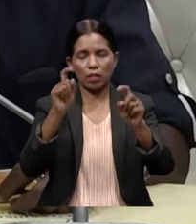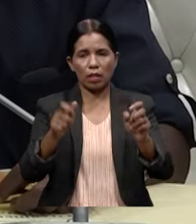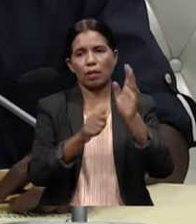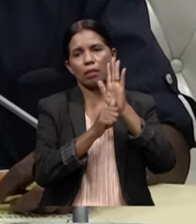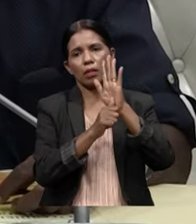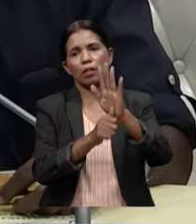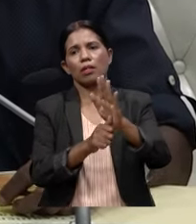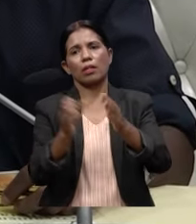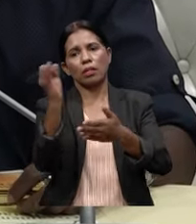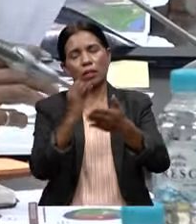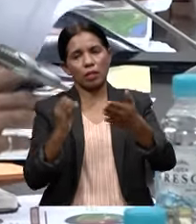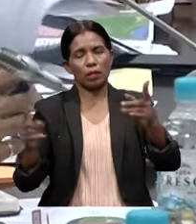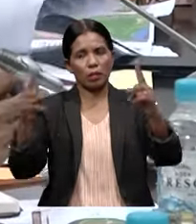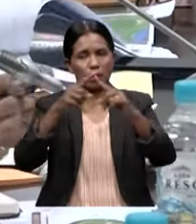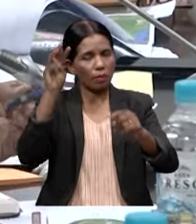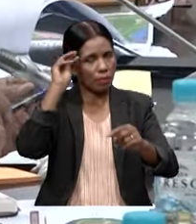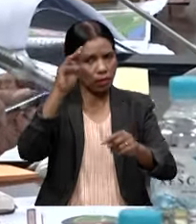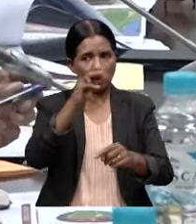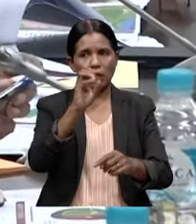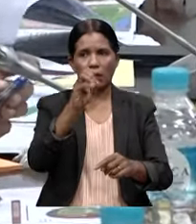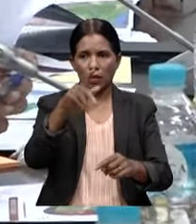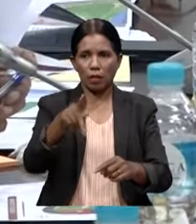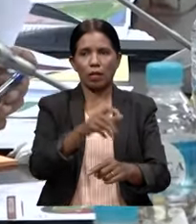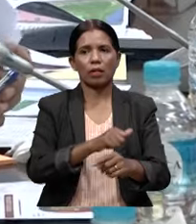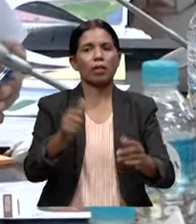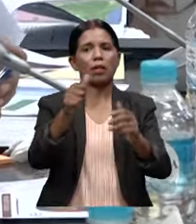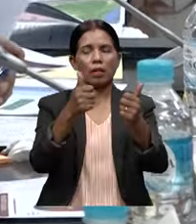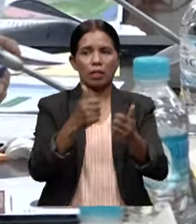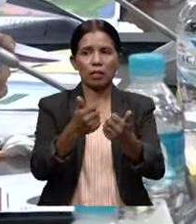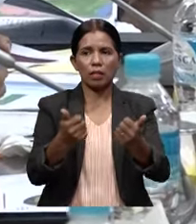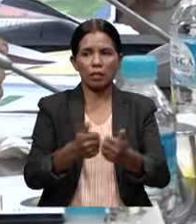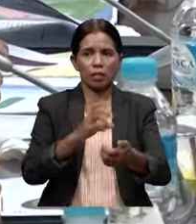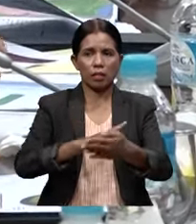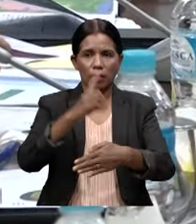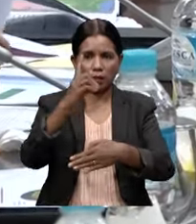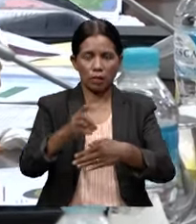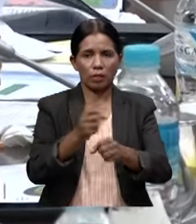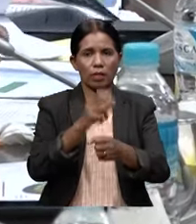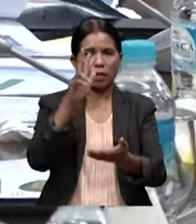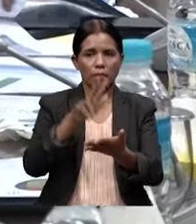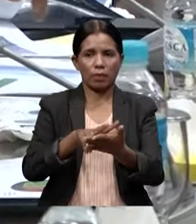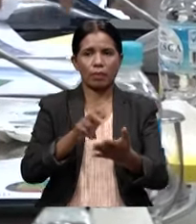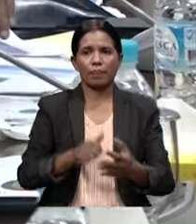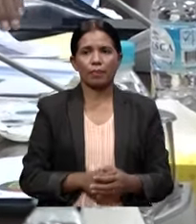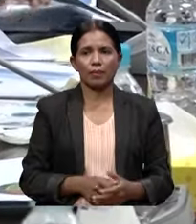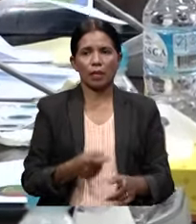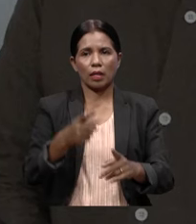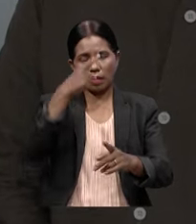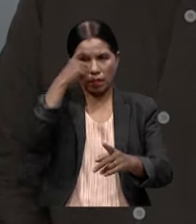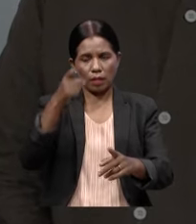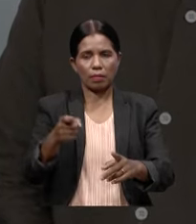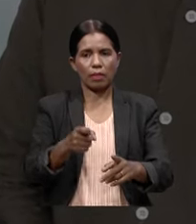apresenta fala desenho sira ba ministério obras públicas no agência de desenvolvimento nacional ori halo aprovação também e depois halo